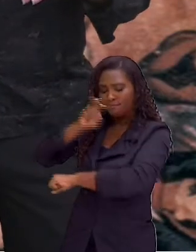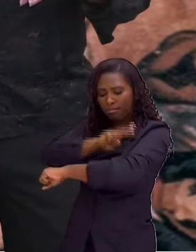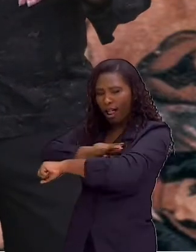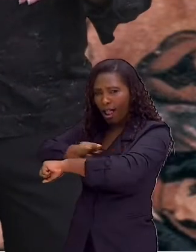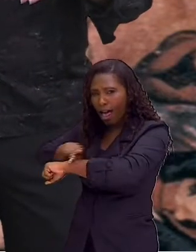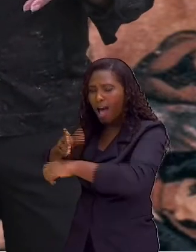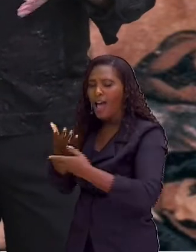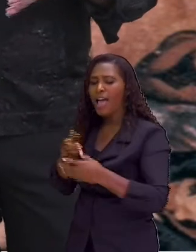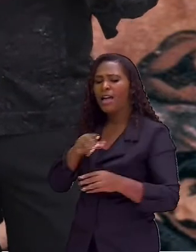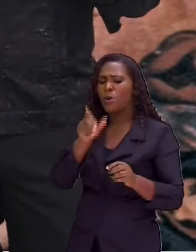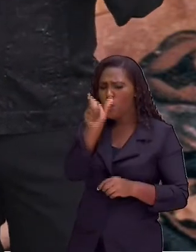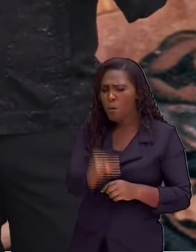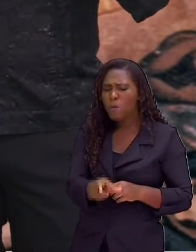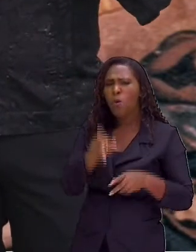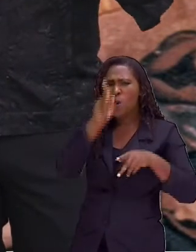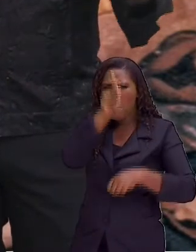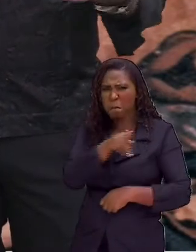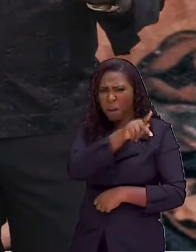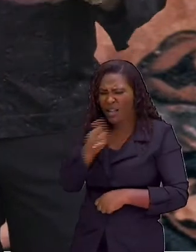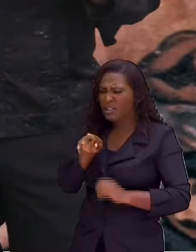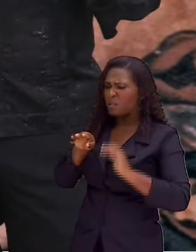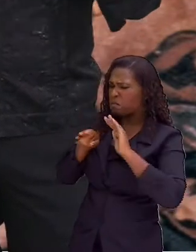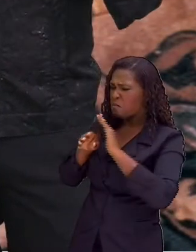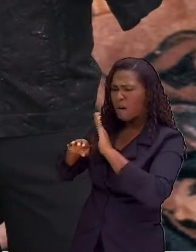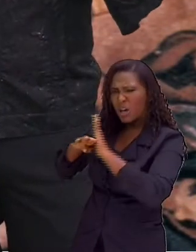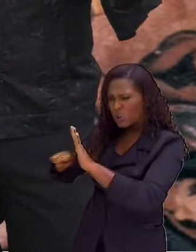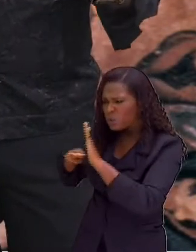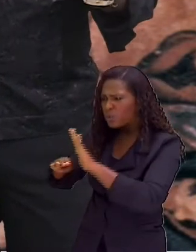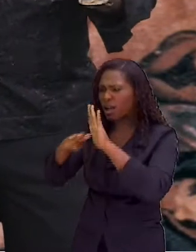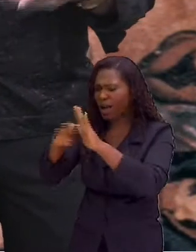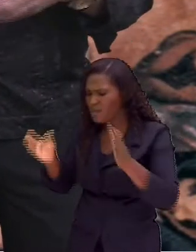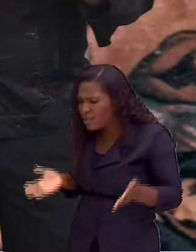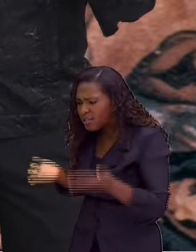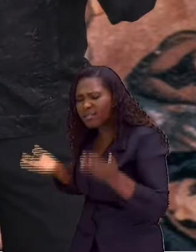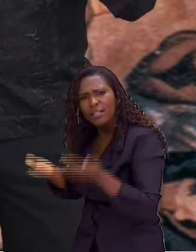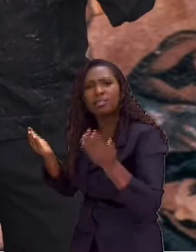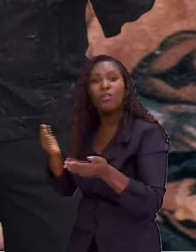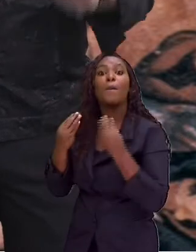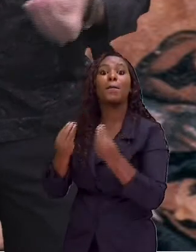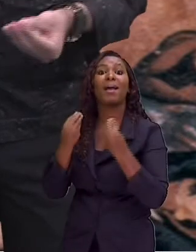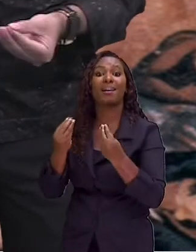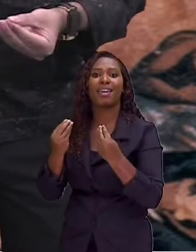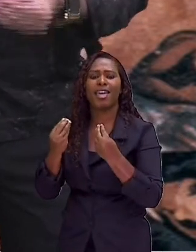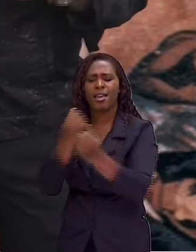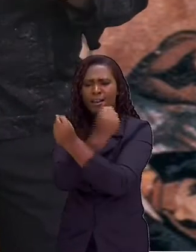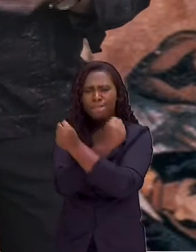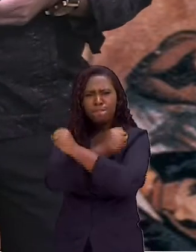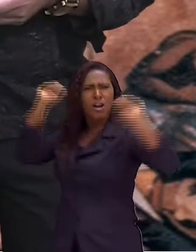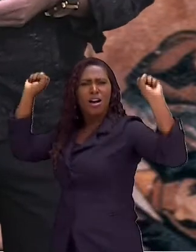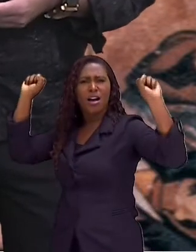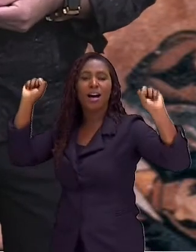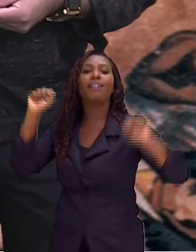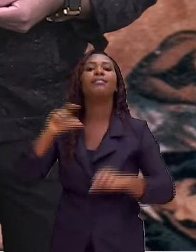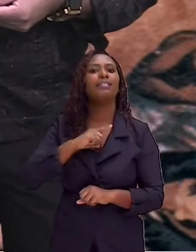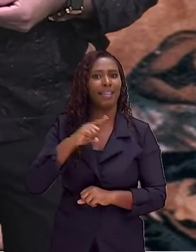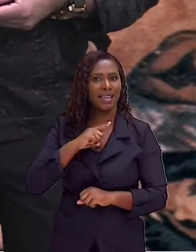Apoiado por esses grupos, o movimento de Hidalgo perseguiu os guachupines,